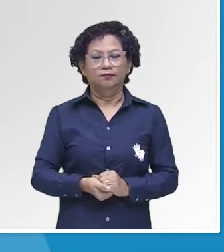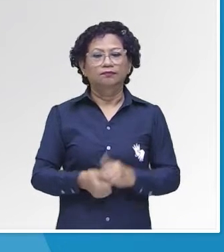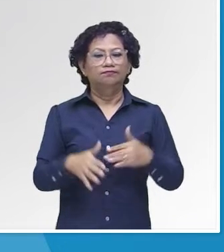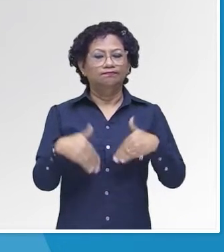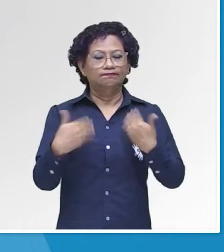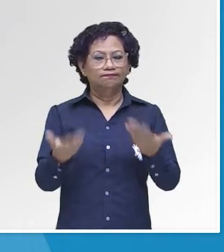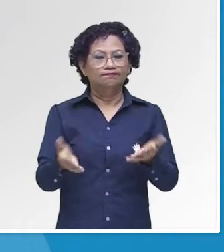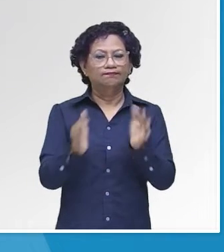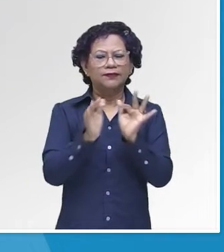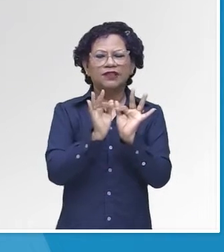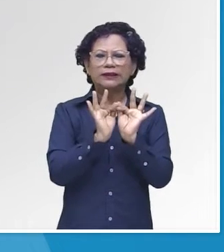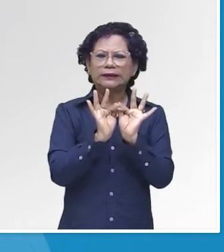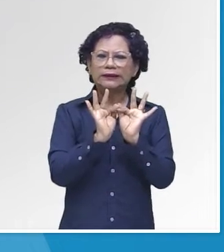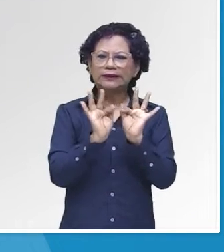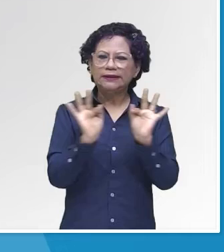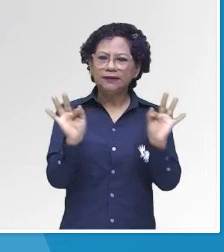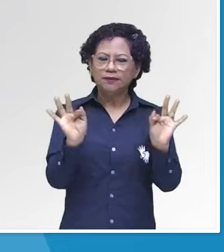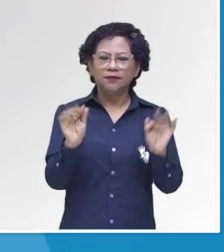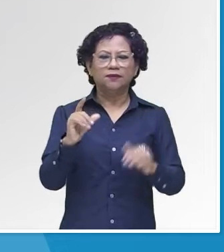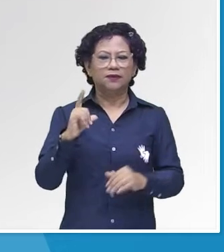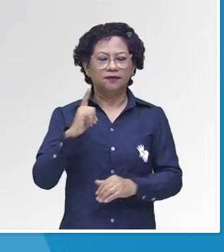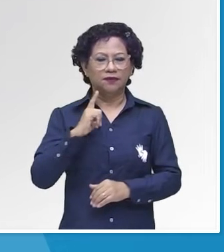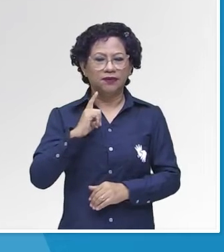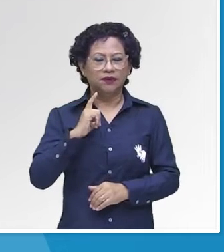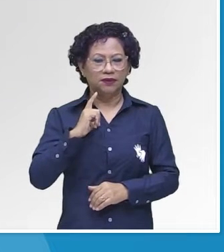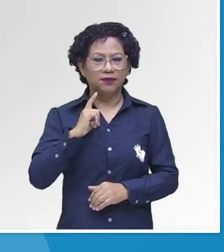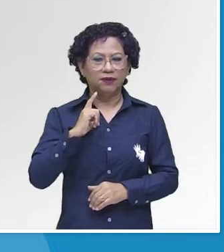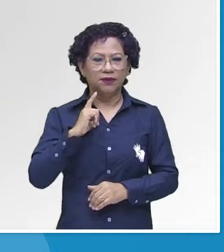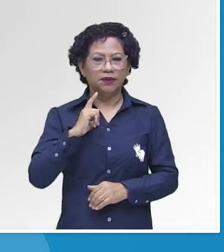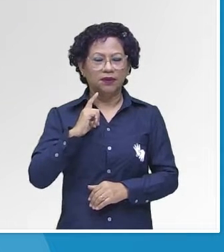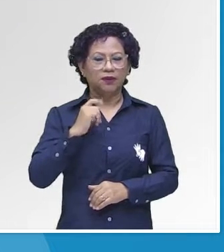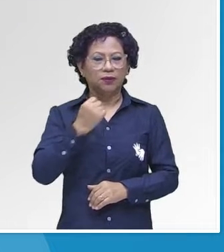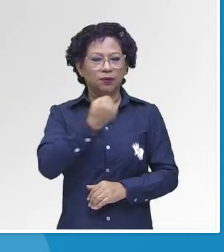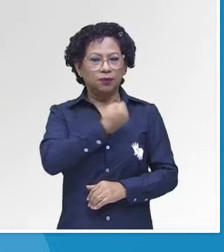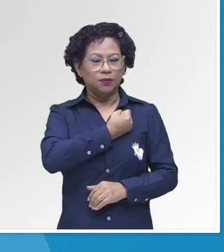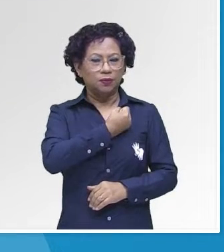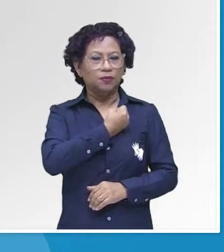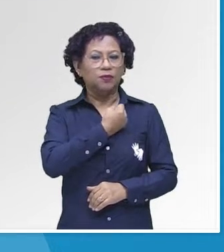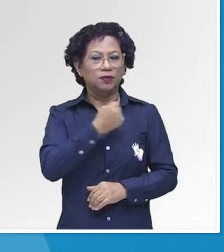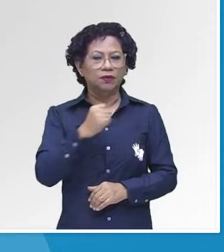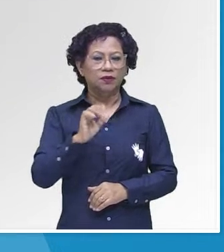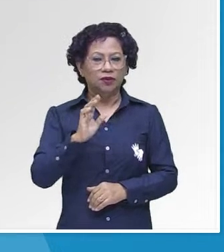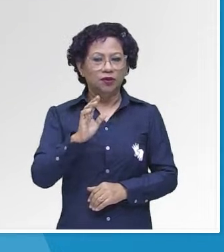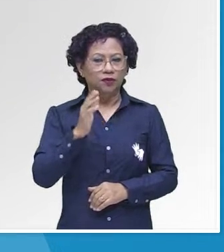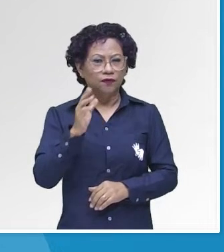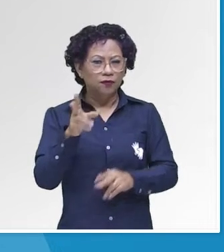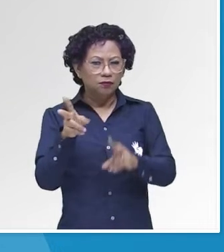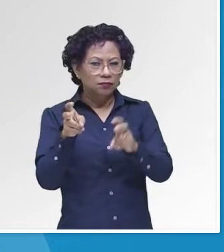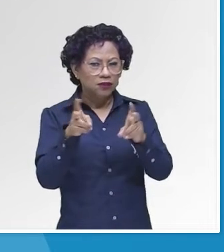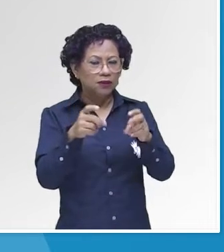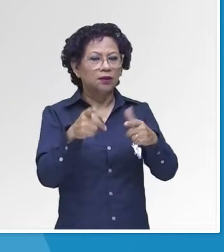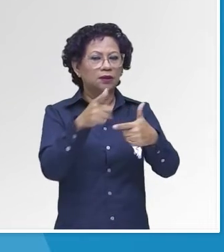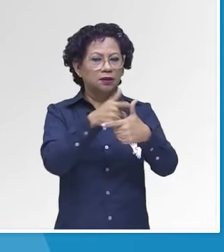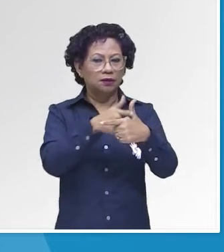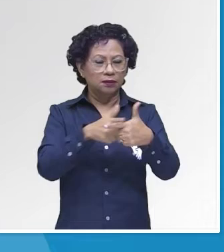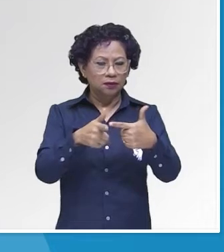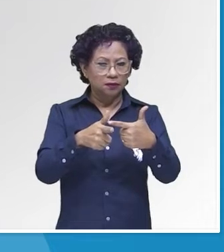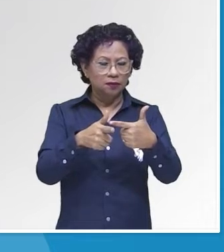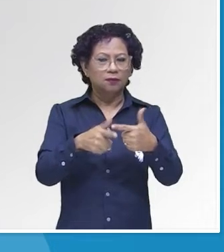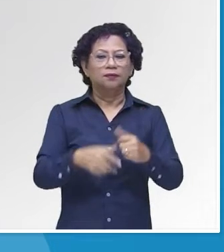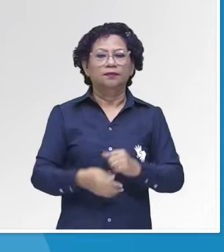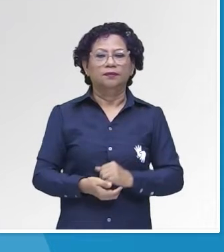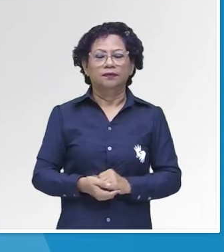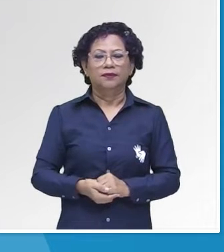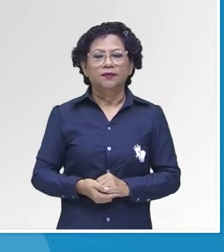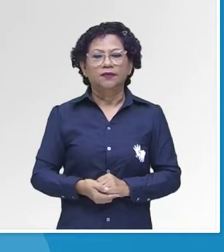simples vai ser no numerador o somatório dos números observados, dividido, ou seja, no denominador,